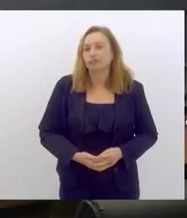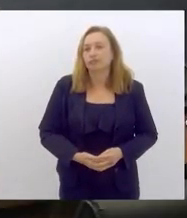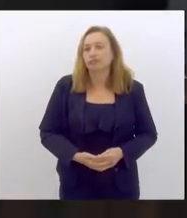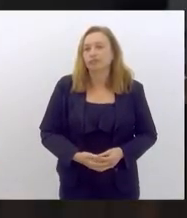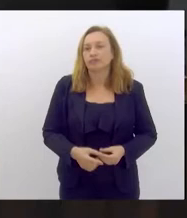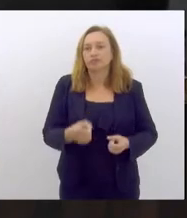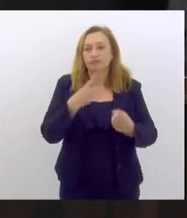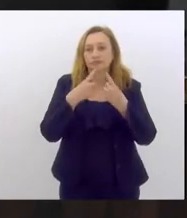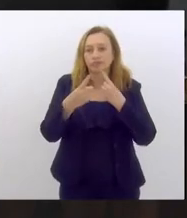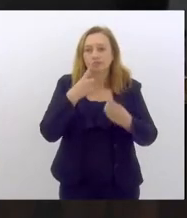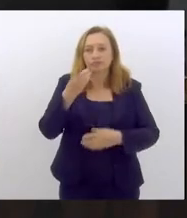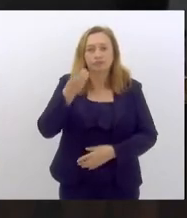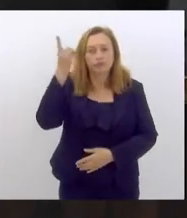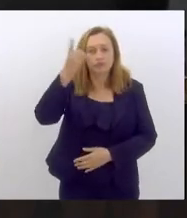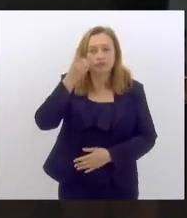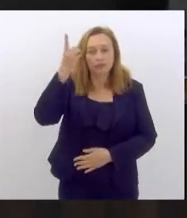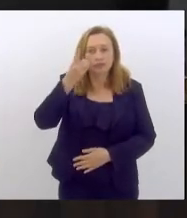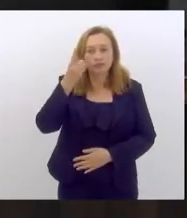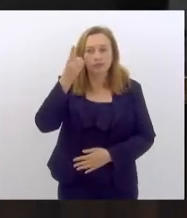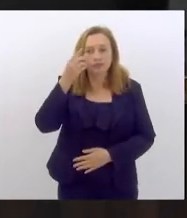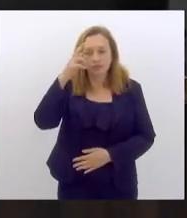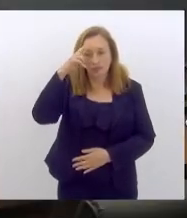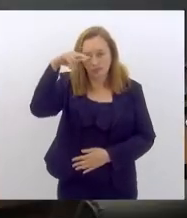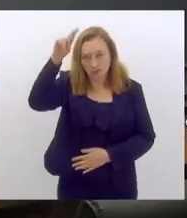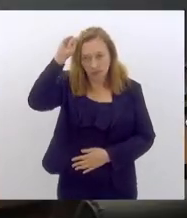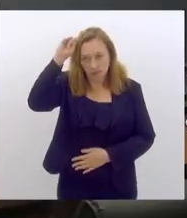Para discutir, deputado Renan Ferreirinha.